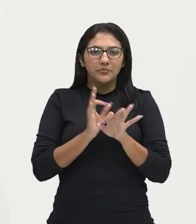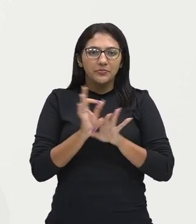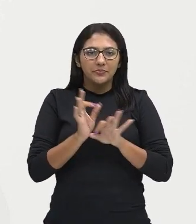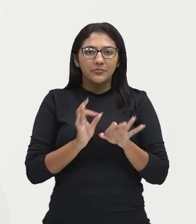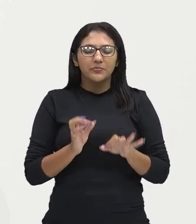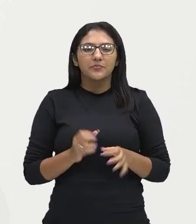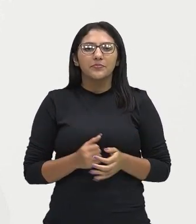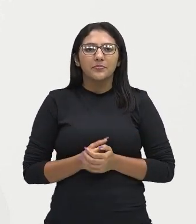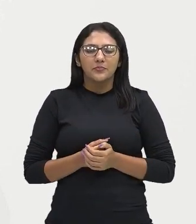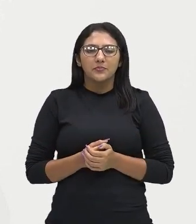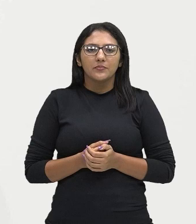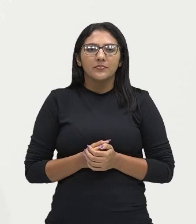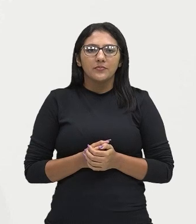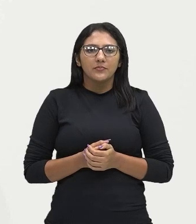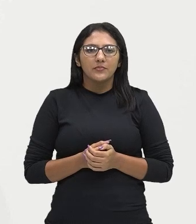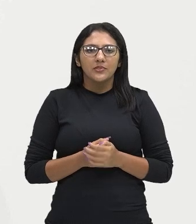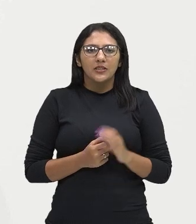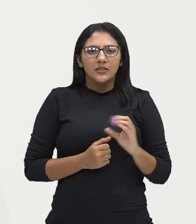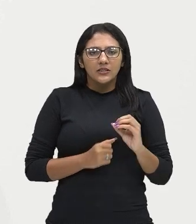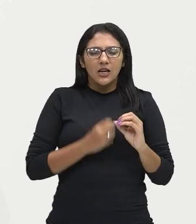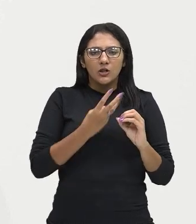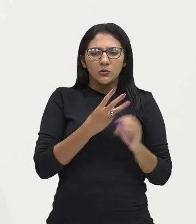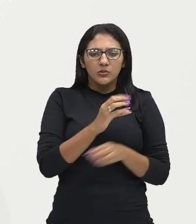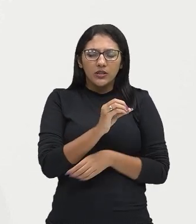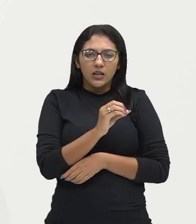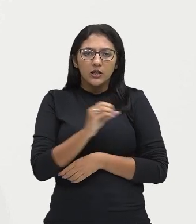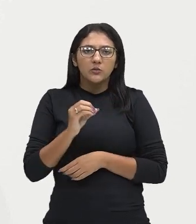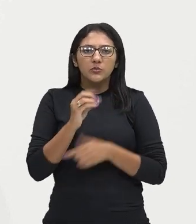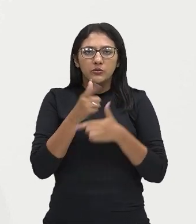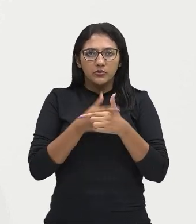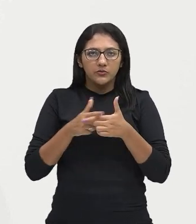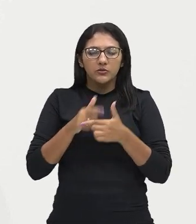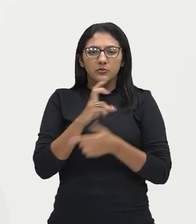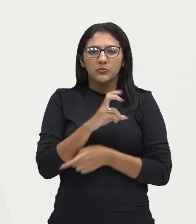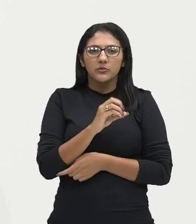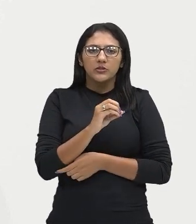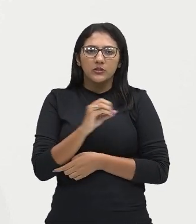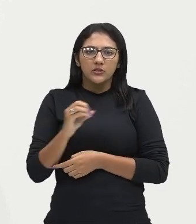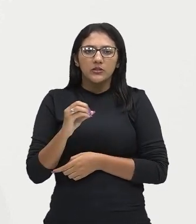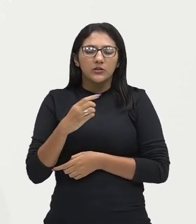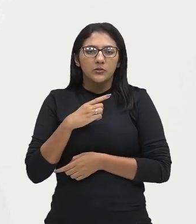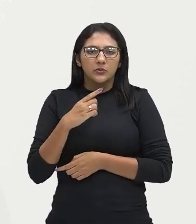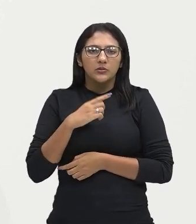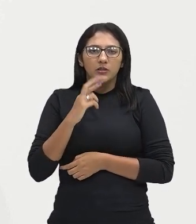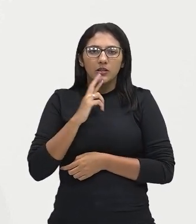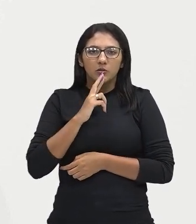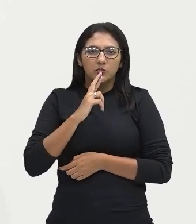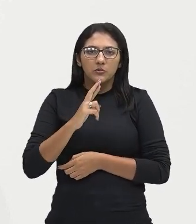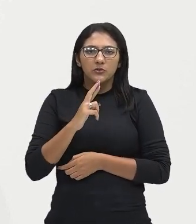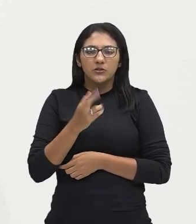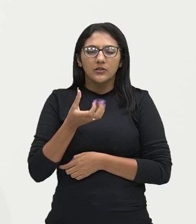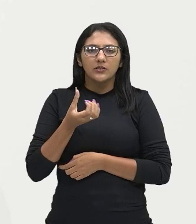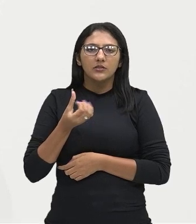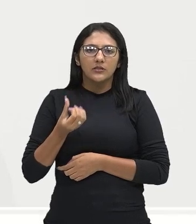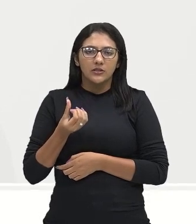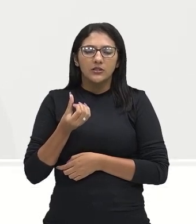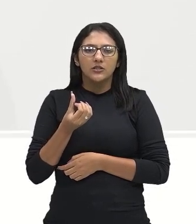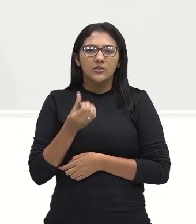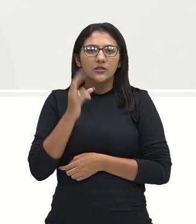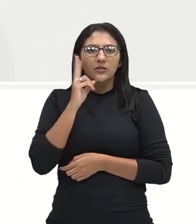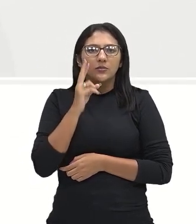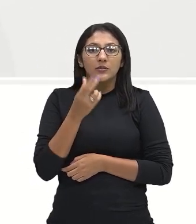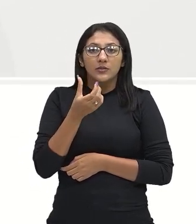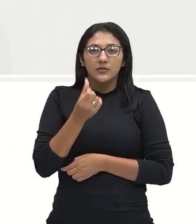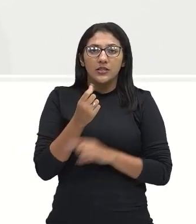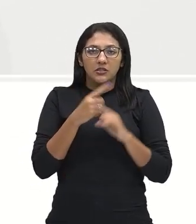continua a divisão. 3.000 agora dividido para 500, nós vamos obter então 6, porque 6 vezes